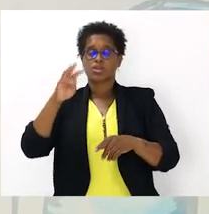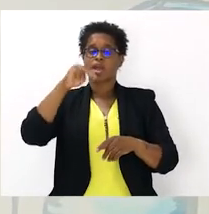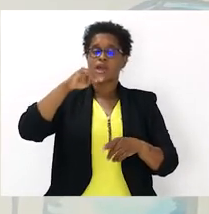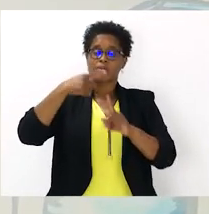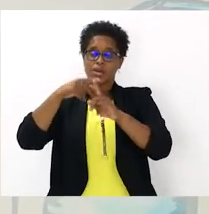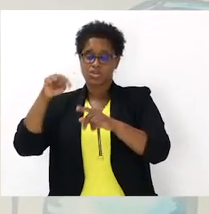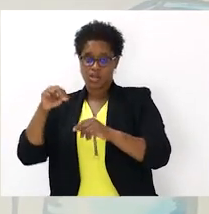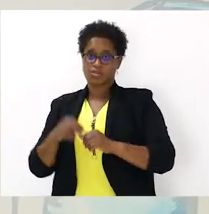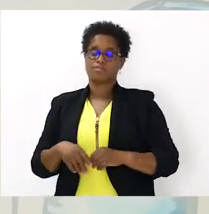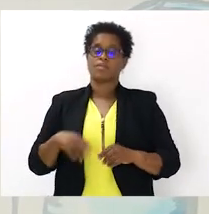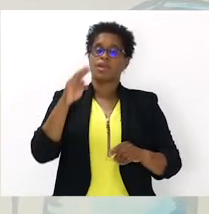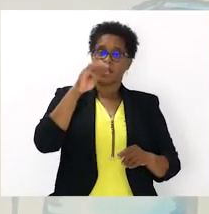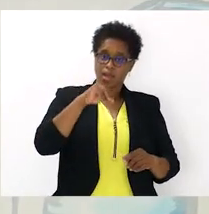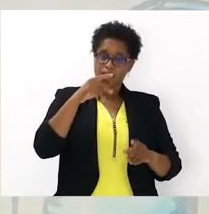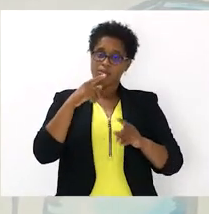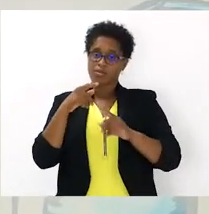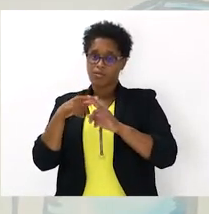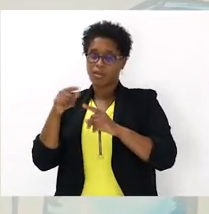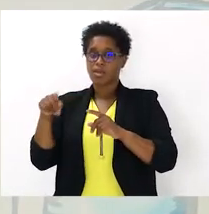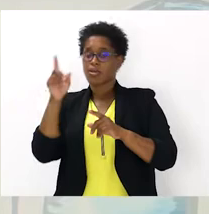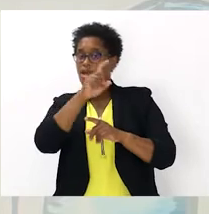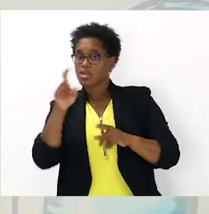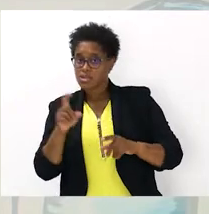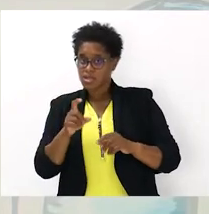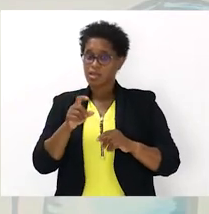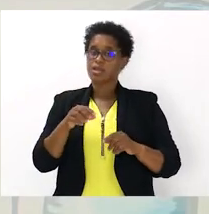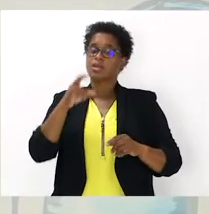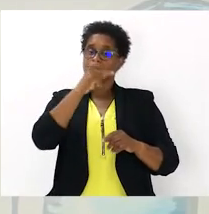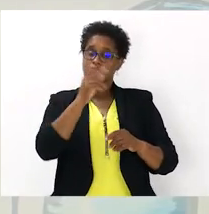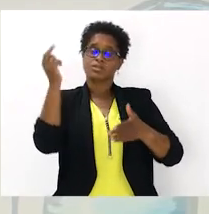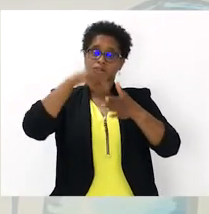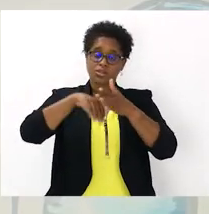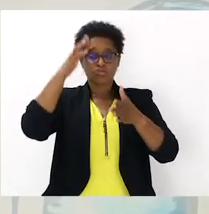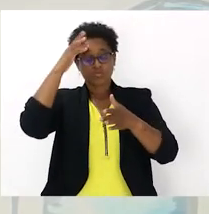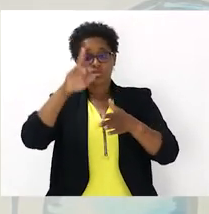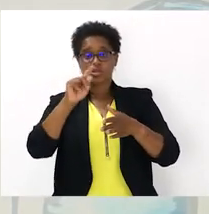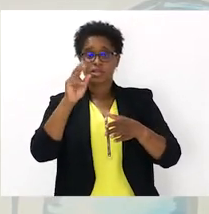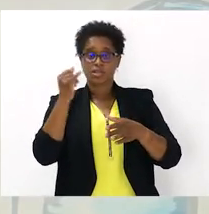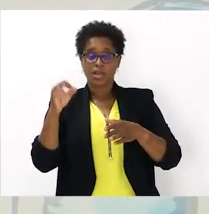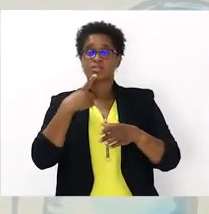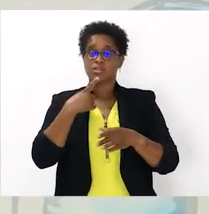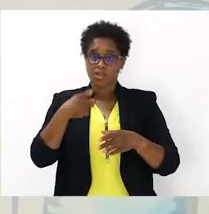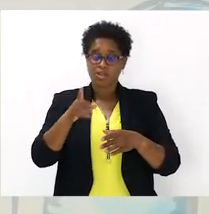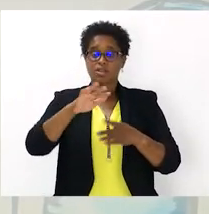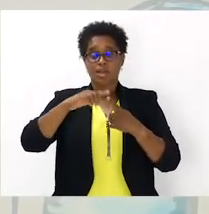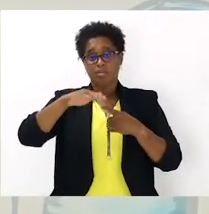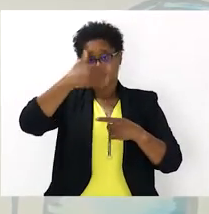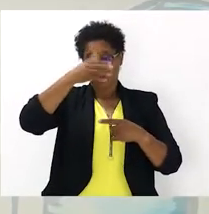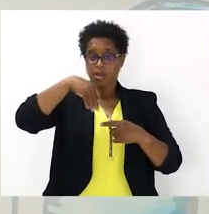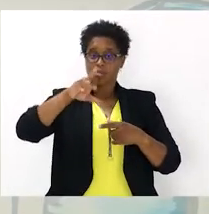N, potência Z, com A pertencente aos números reais. Entendido? É a nossa